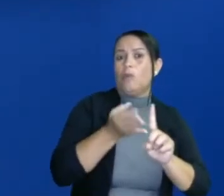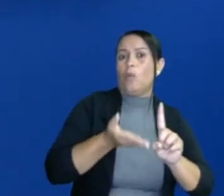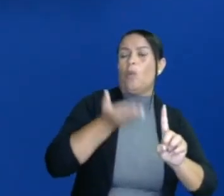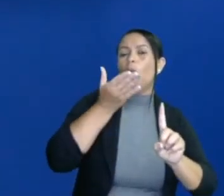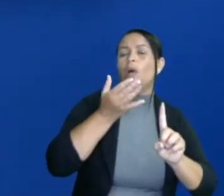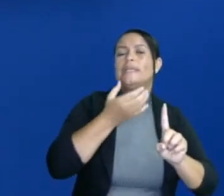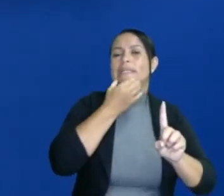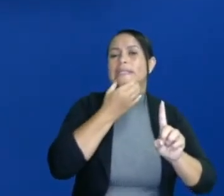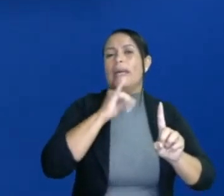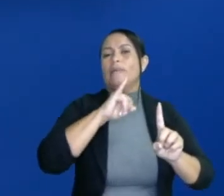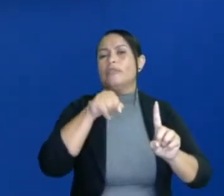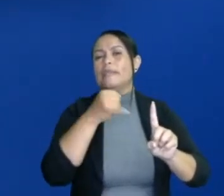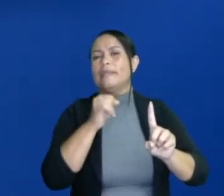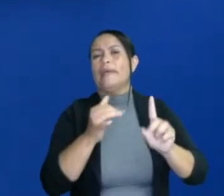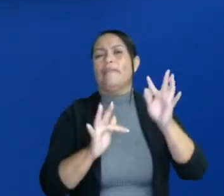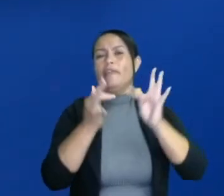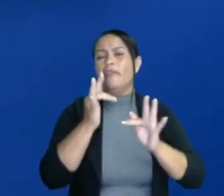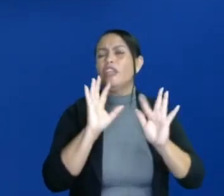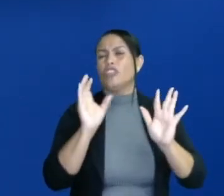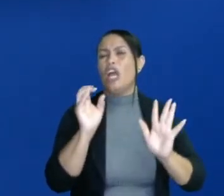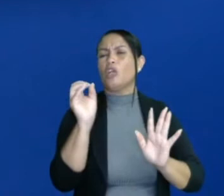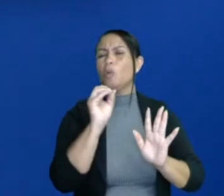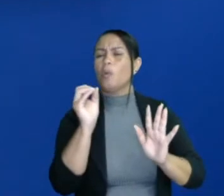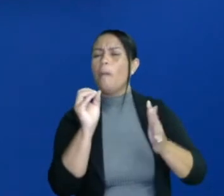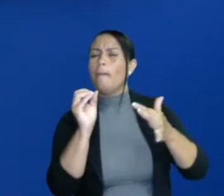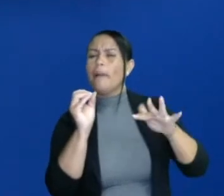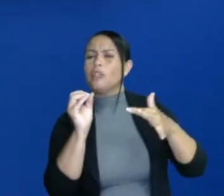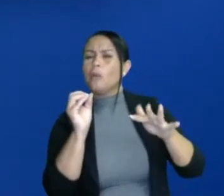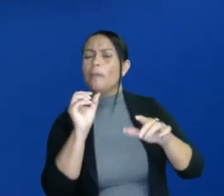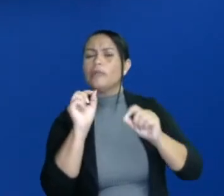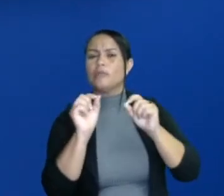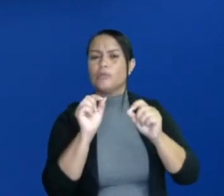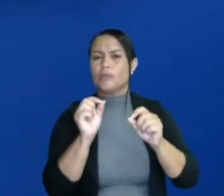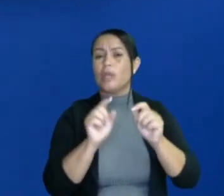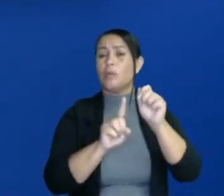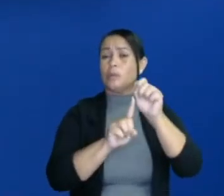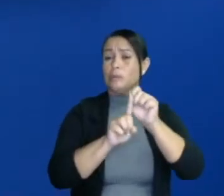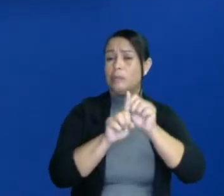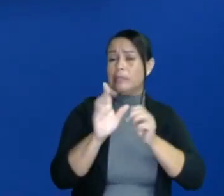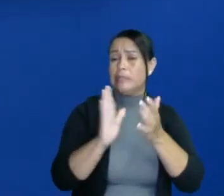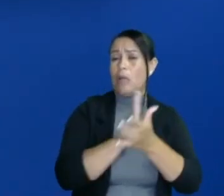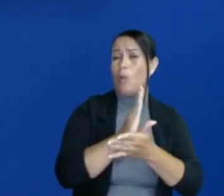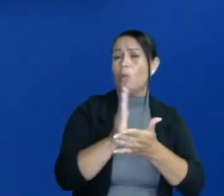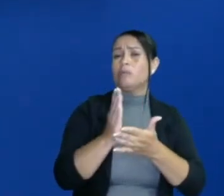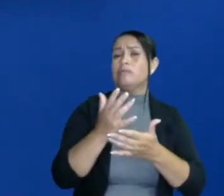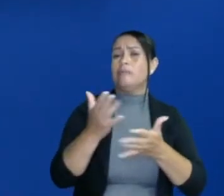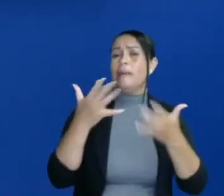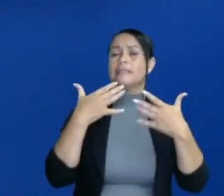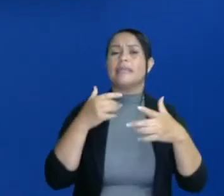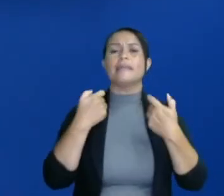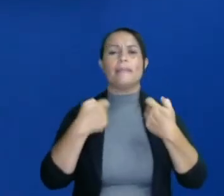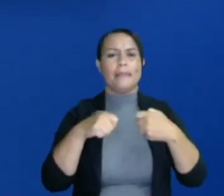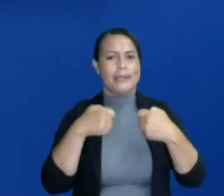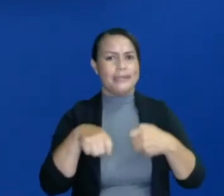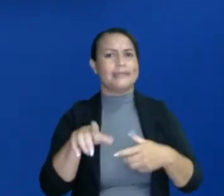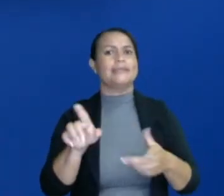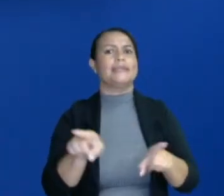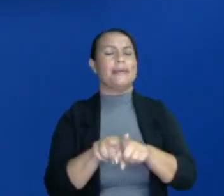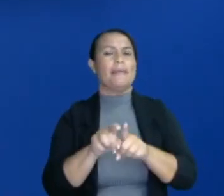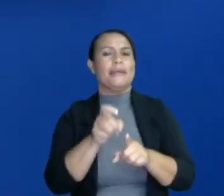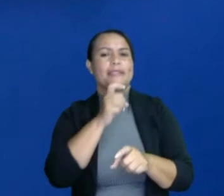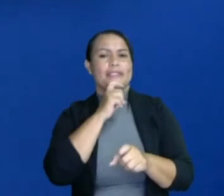né? Já em outubro, na verdade, começa a esquentar, mas de um modo geral, esses meses são mais quentes, você vai precisar bem mais de